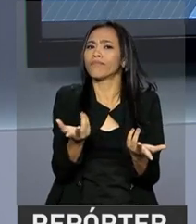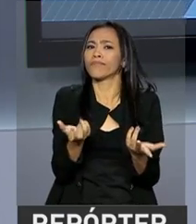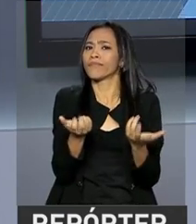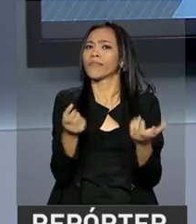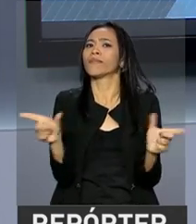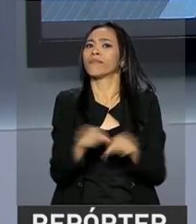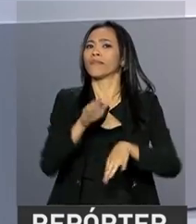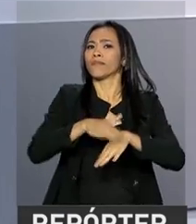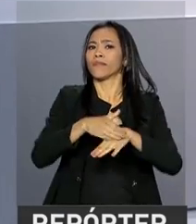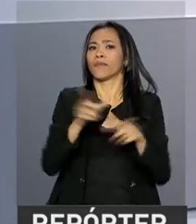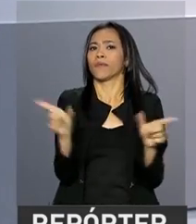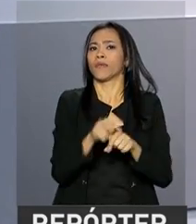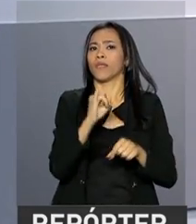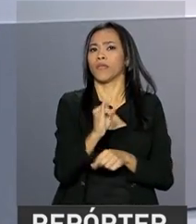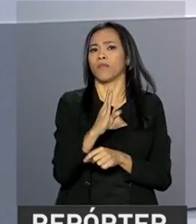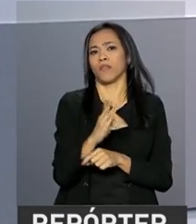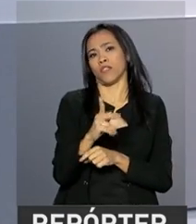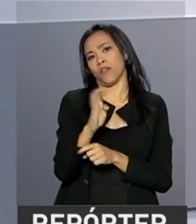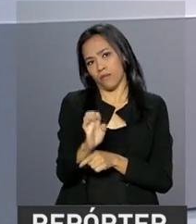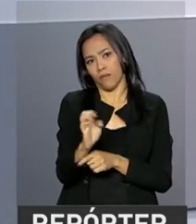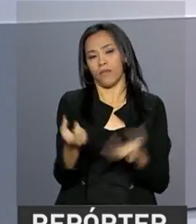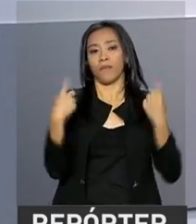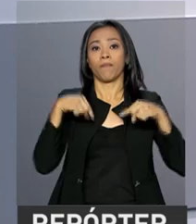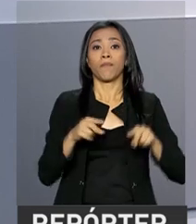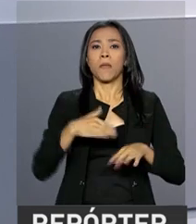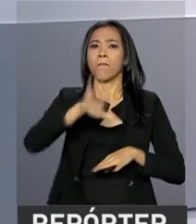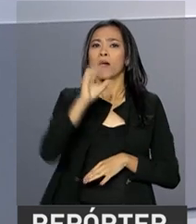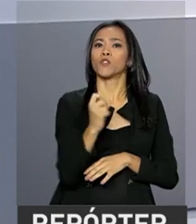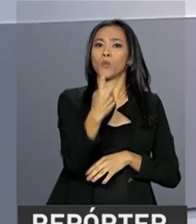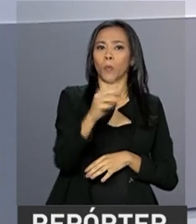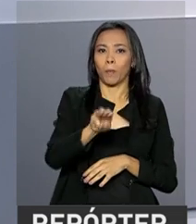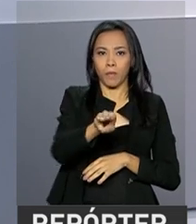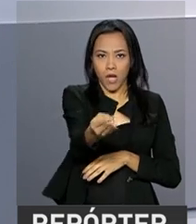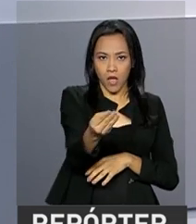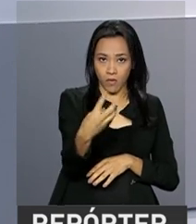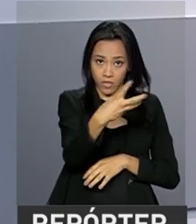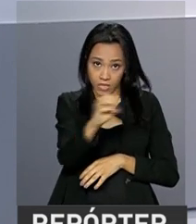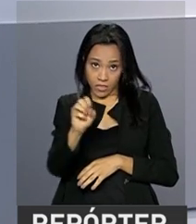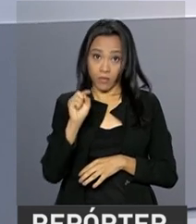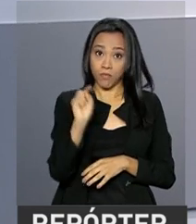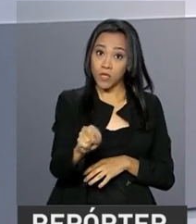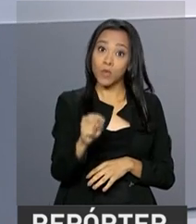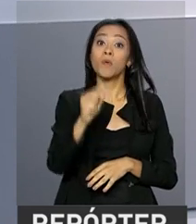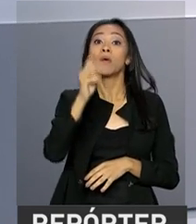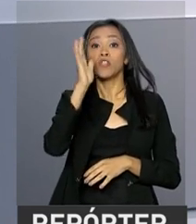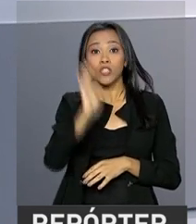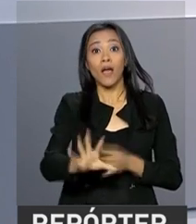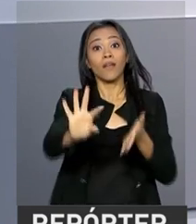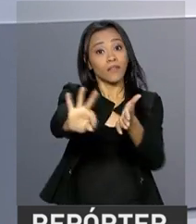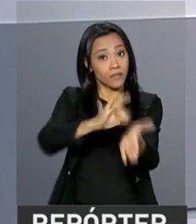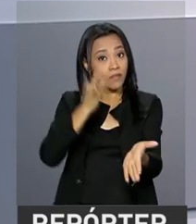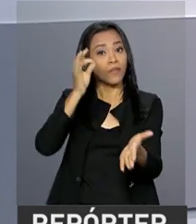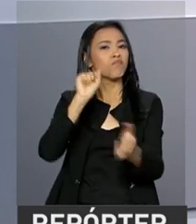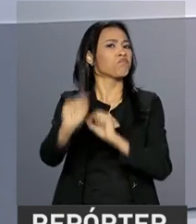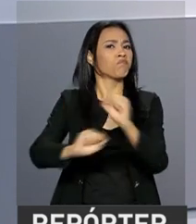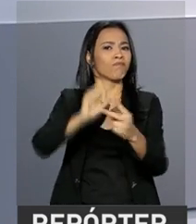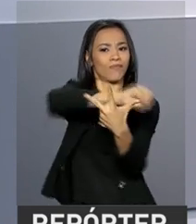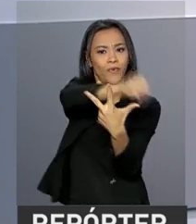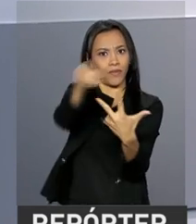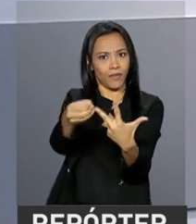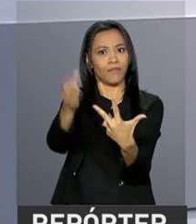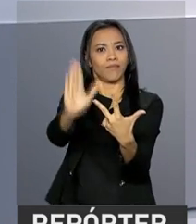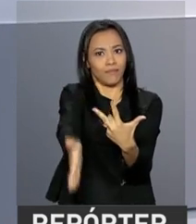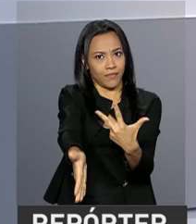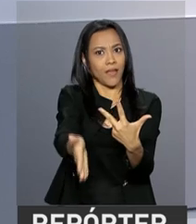o IBGE mais de 1. 300.000 candidatos já fizeram a inscrição no Exame Nacional do Ensino Médio